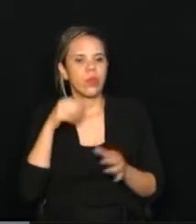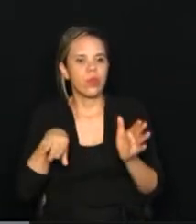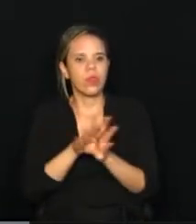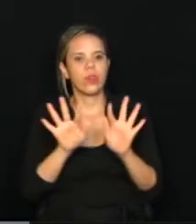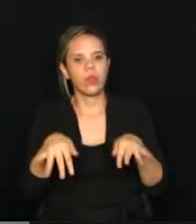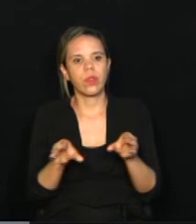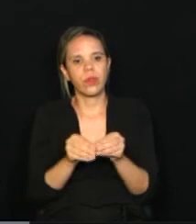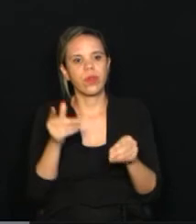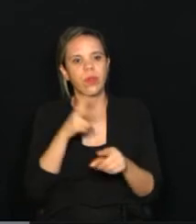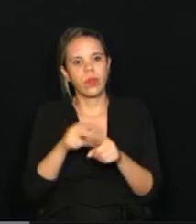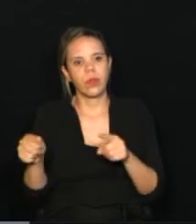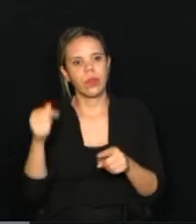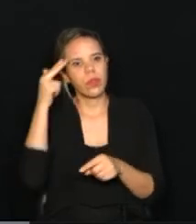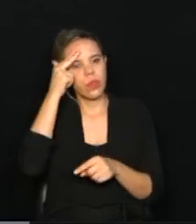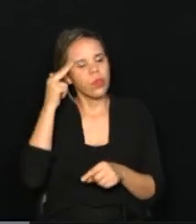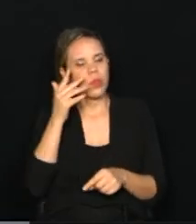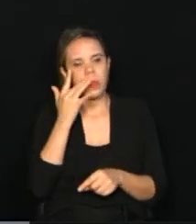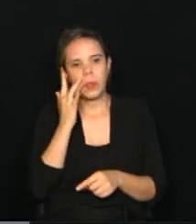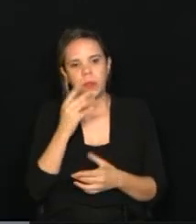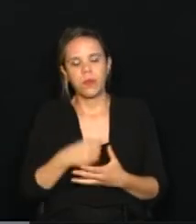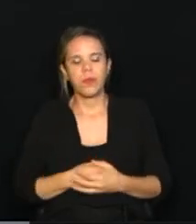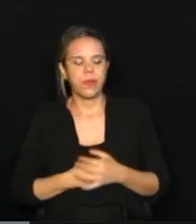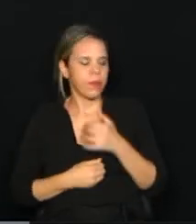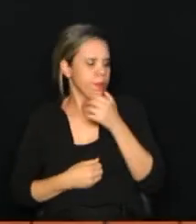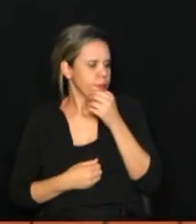final e conseguir o tão sonhado ouro.